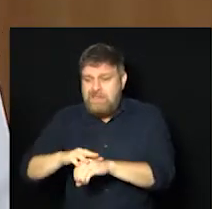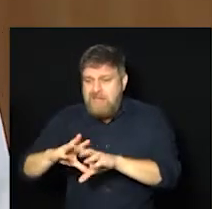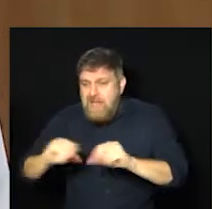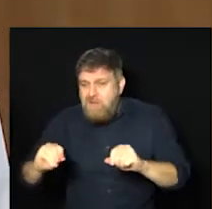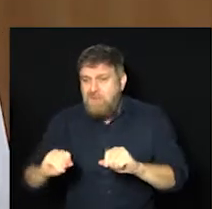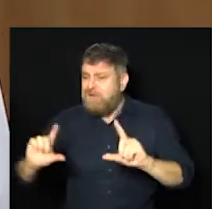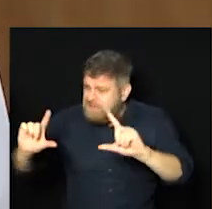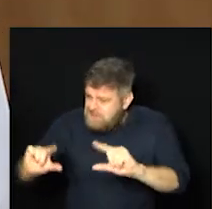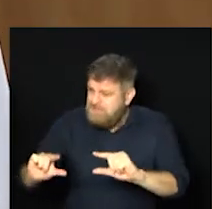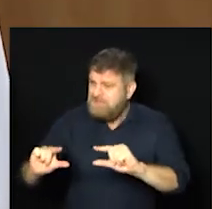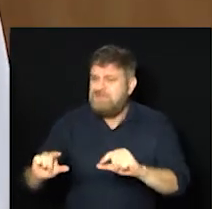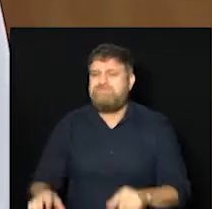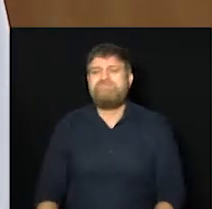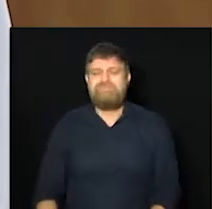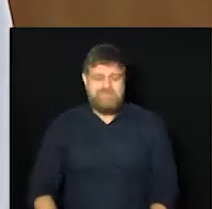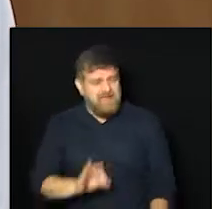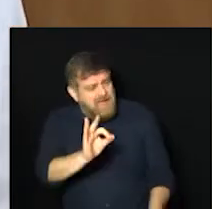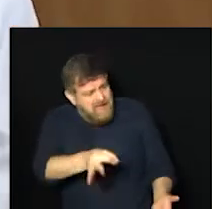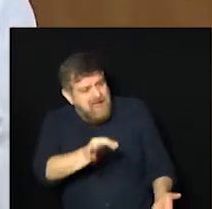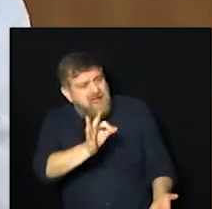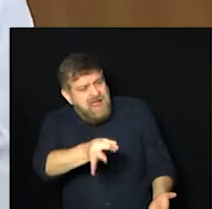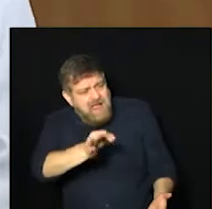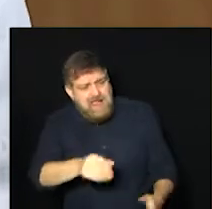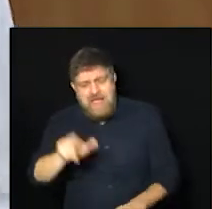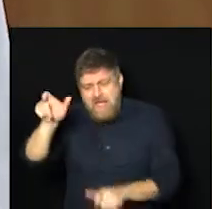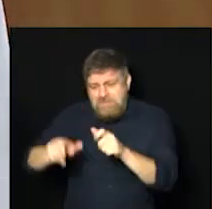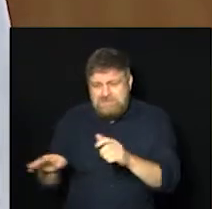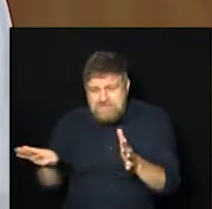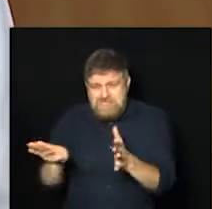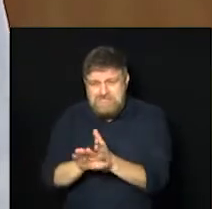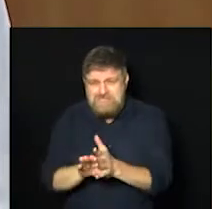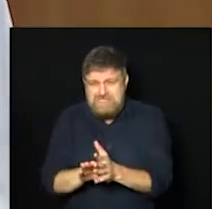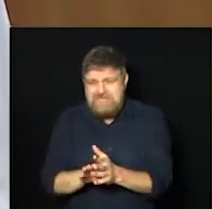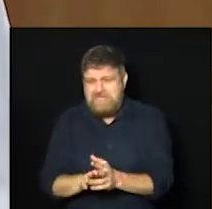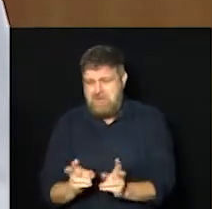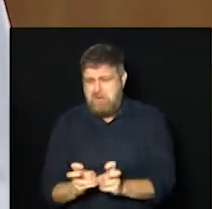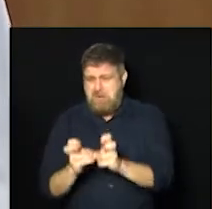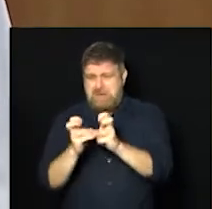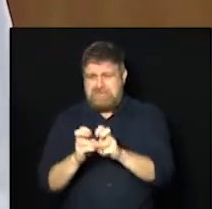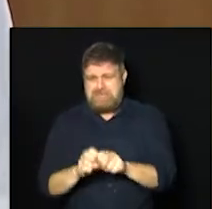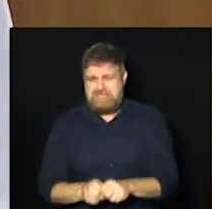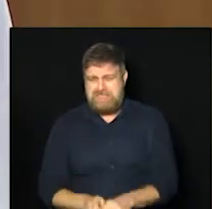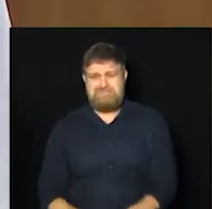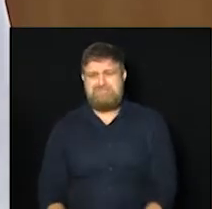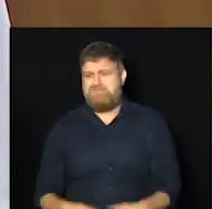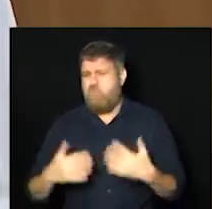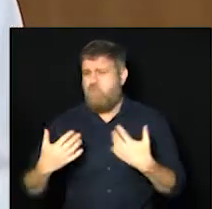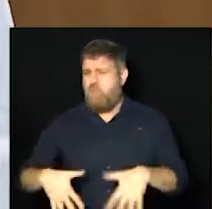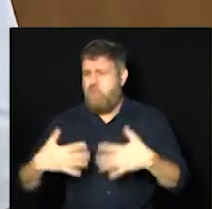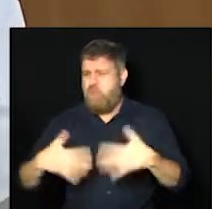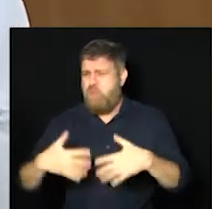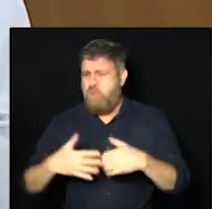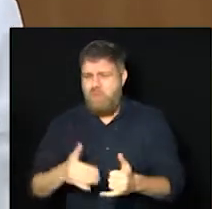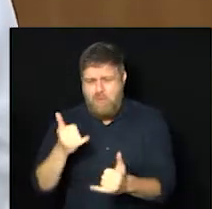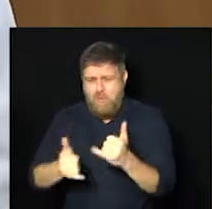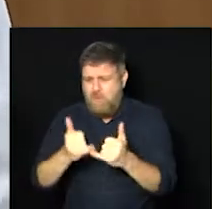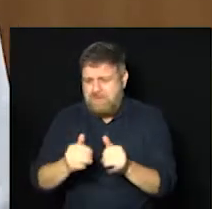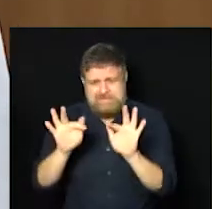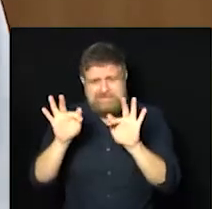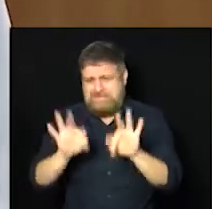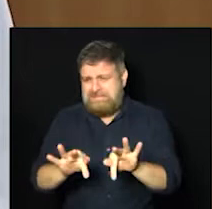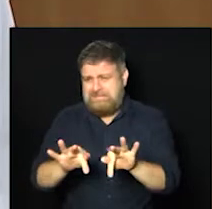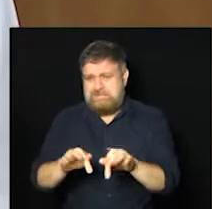Sem dúvida. A maioria dos pacientes vem já com a doença avançada, nos estágios 3 e 4, e muitas